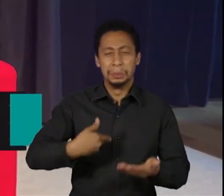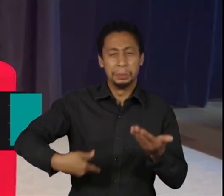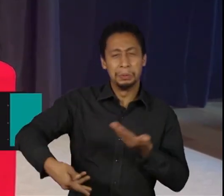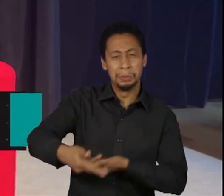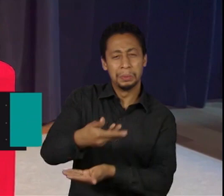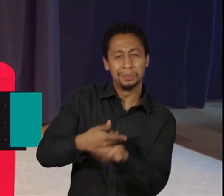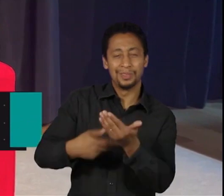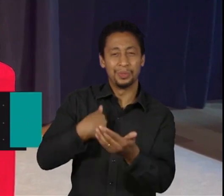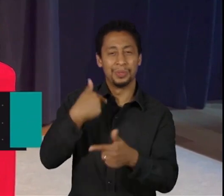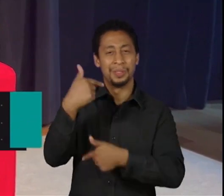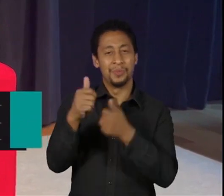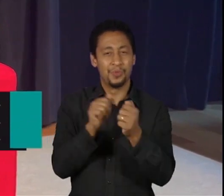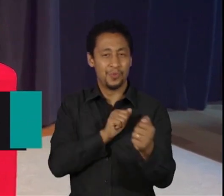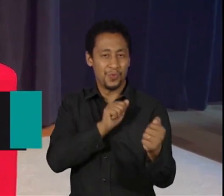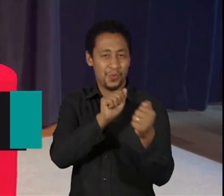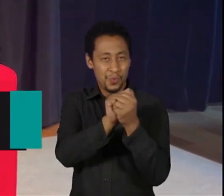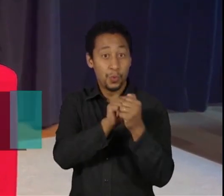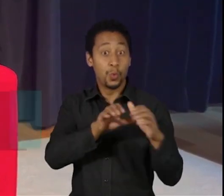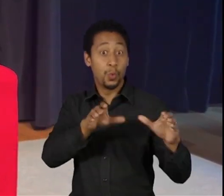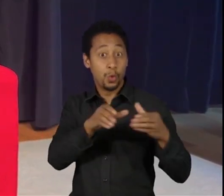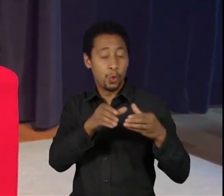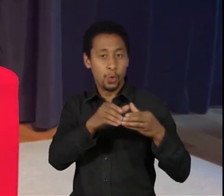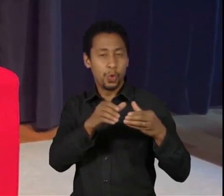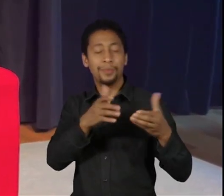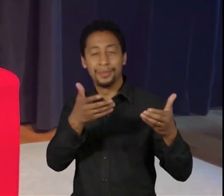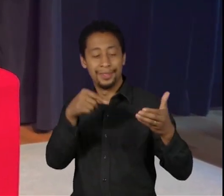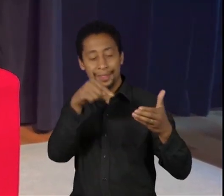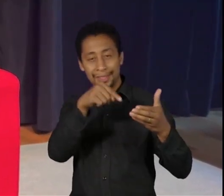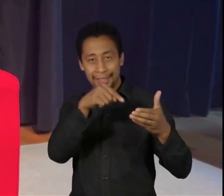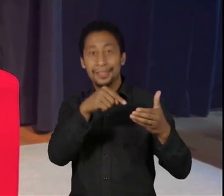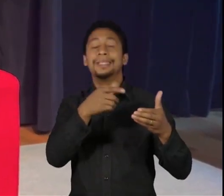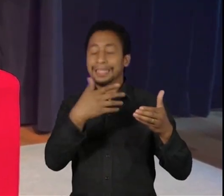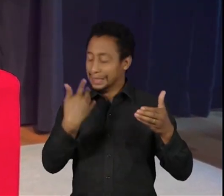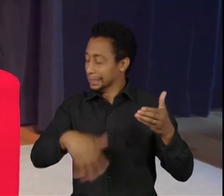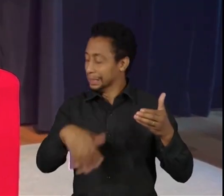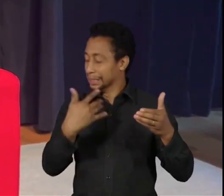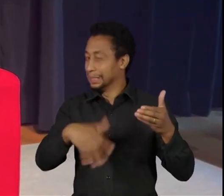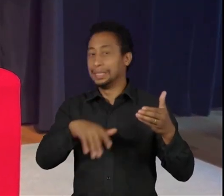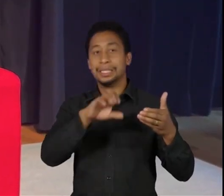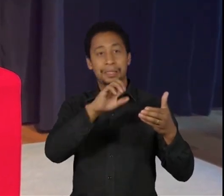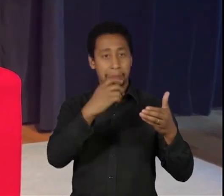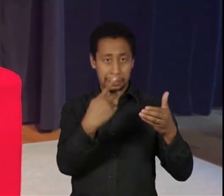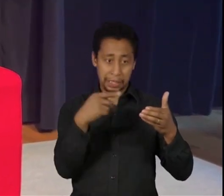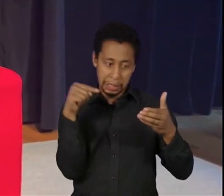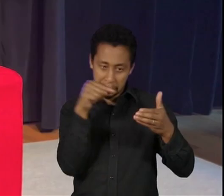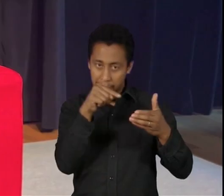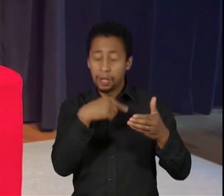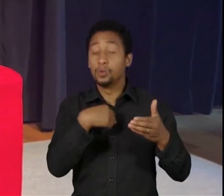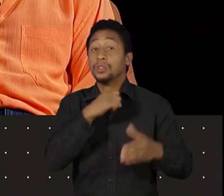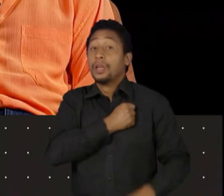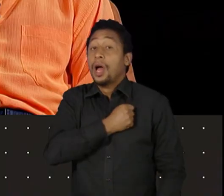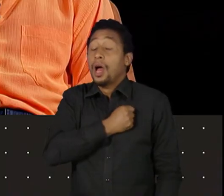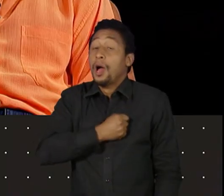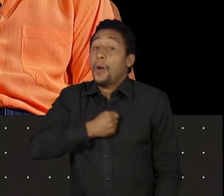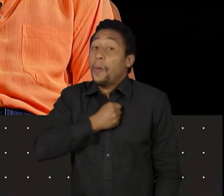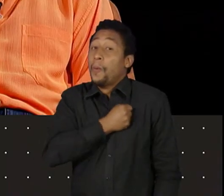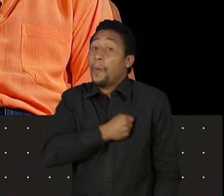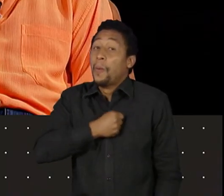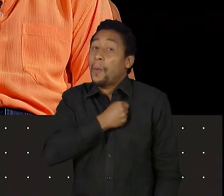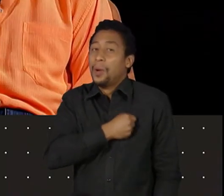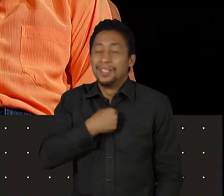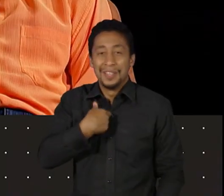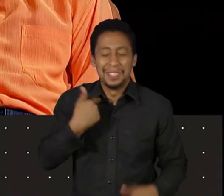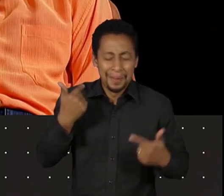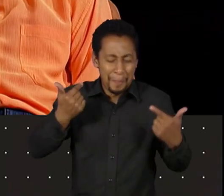principalmente na Companhia Estável de Repertório. E olha, eu tenho muita saudade daquele tempo. A gente deu boas risadas,